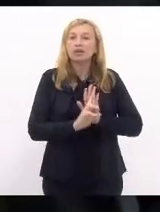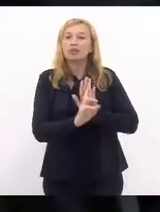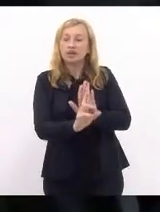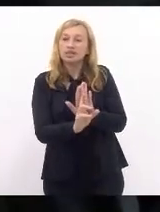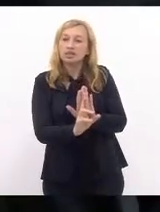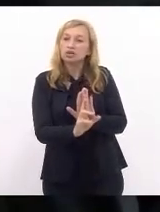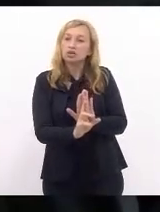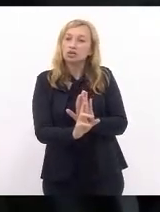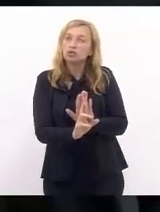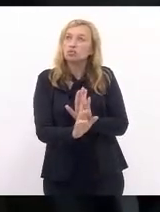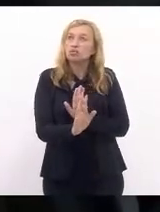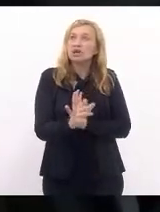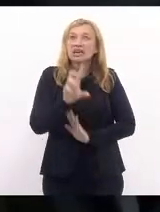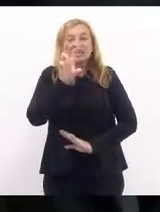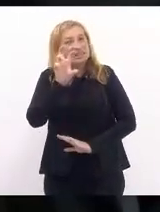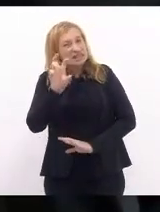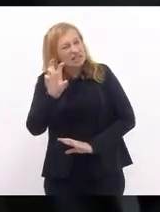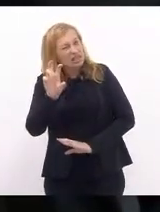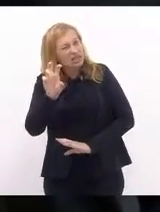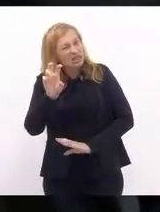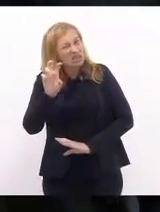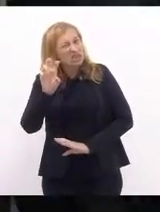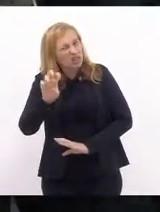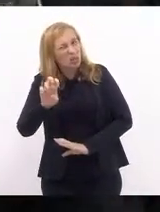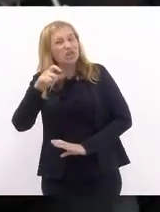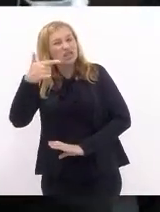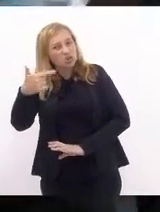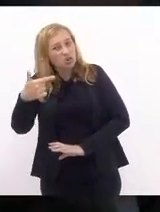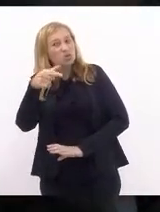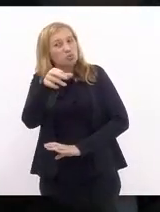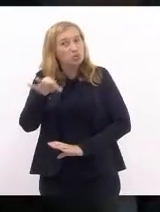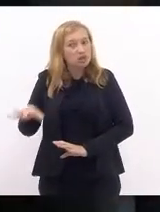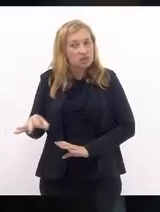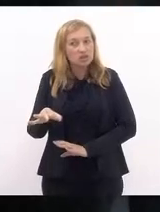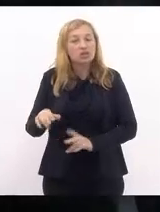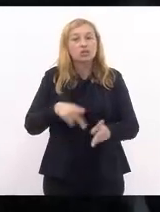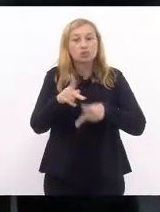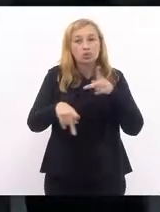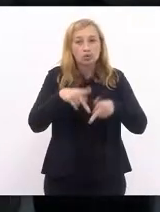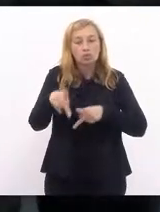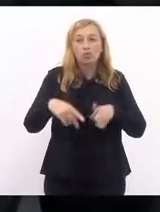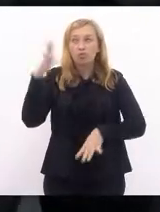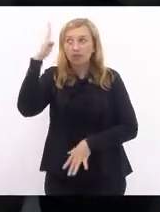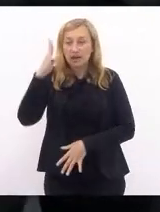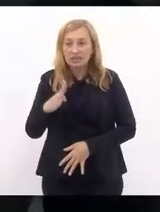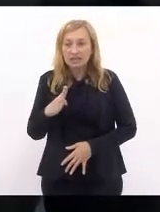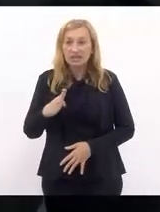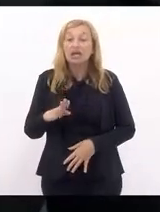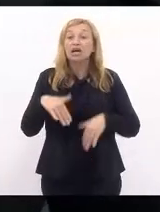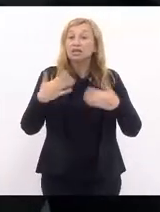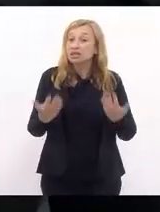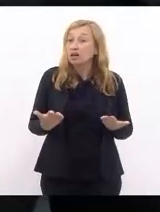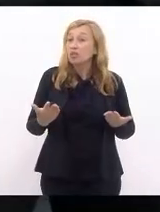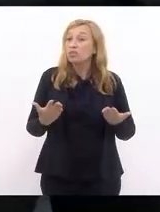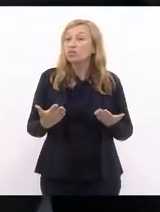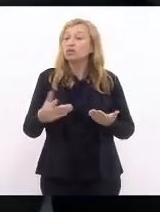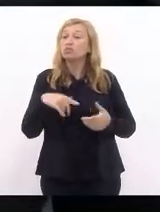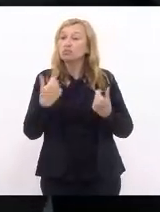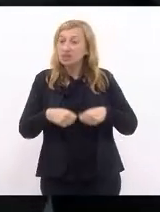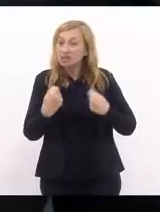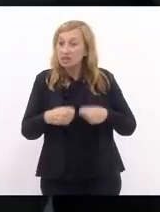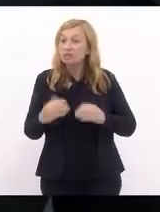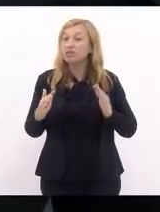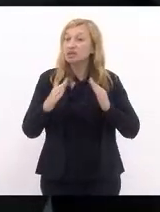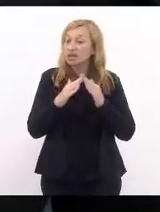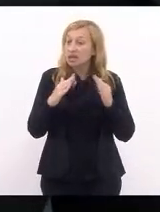representamos pelo menos 50 52 por cento da população brasileira então no entanto a gente